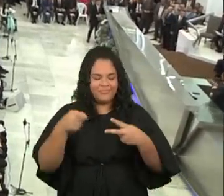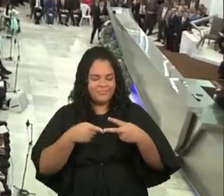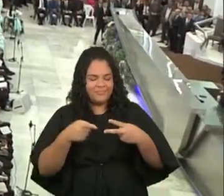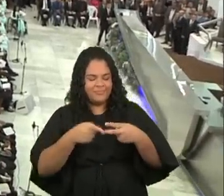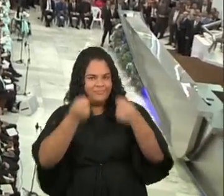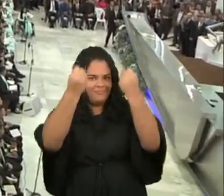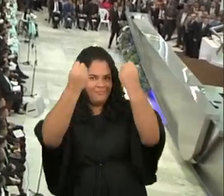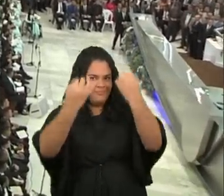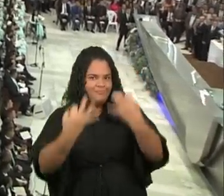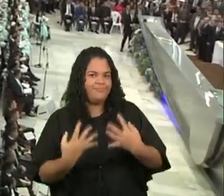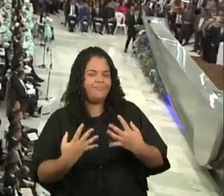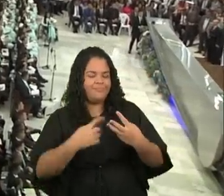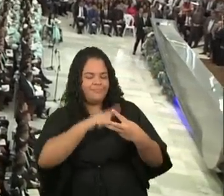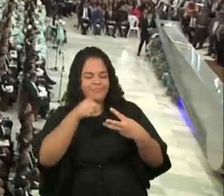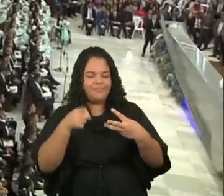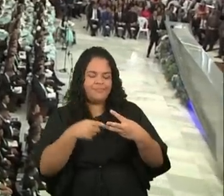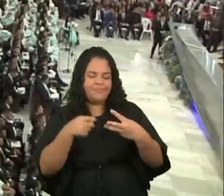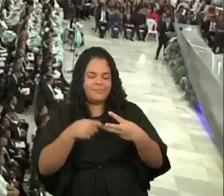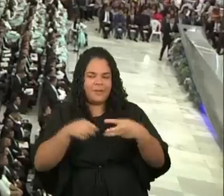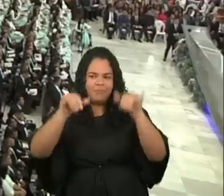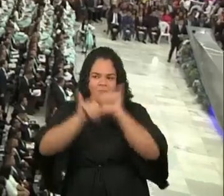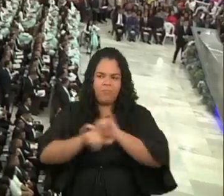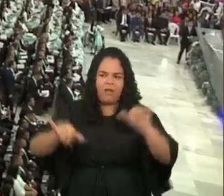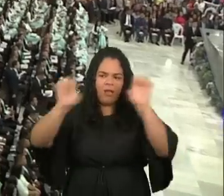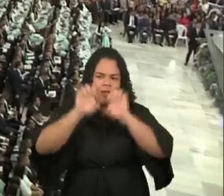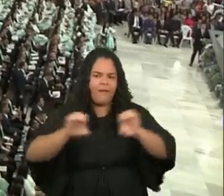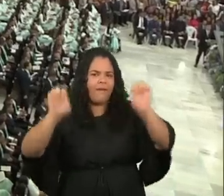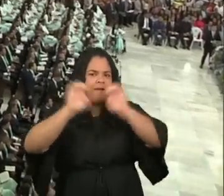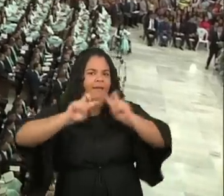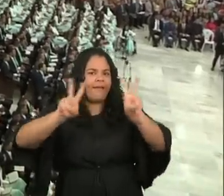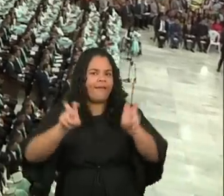explicar e compartilhar a fé.